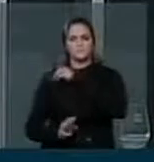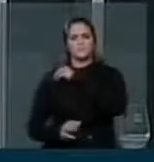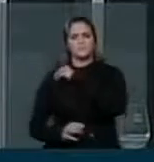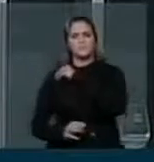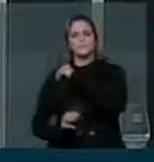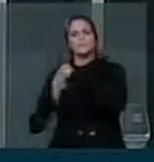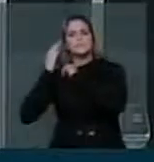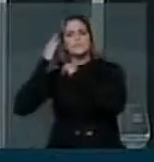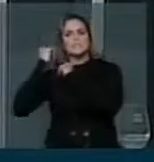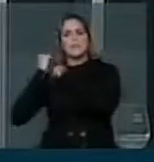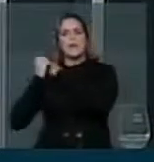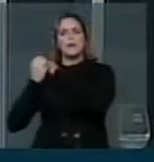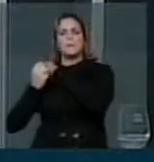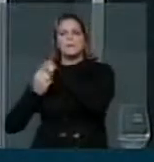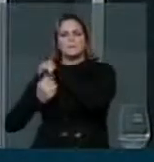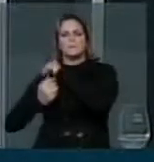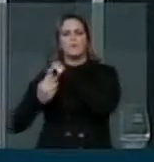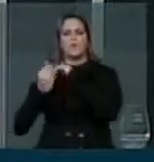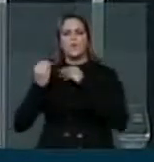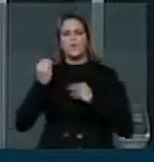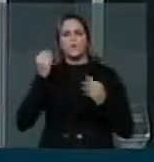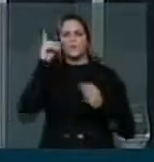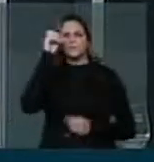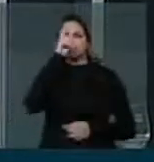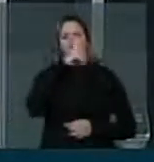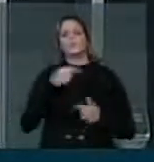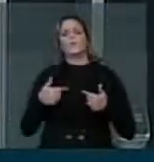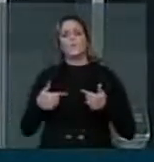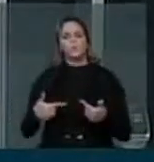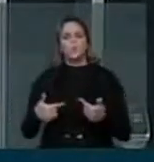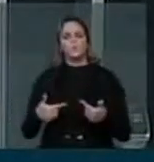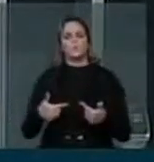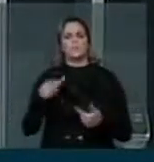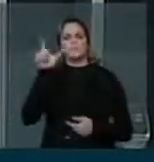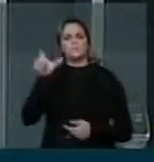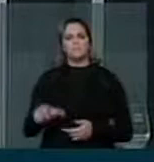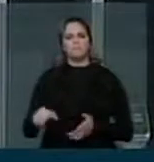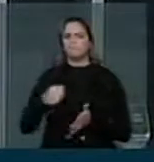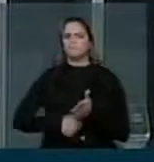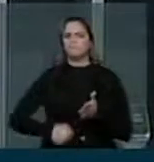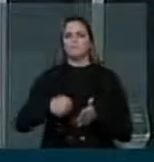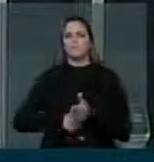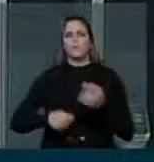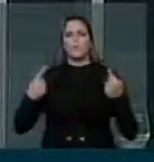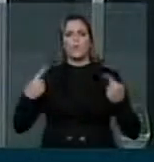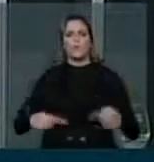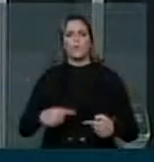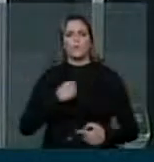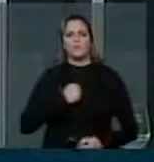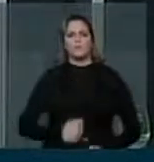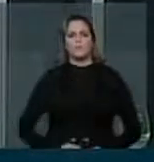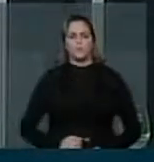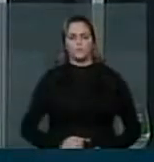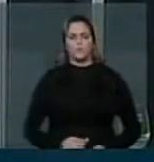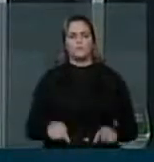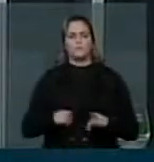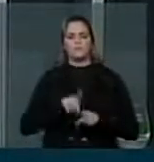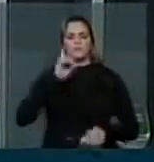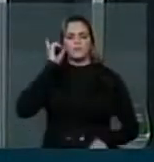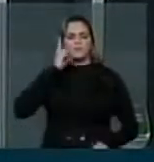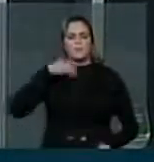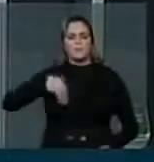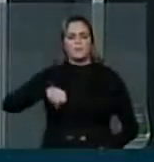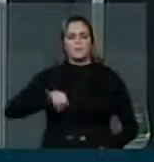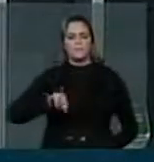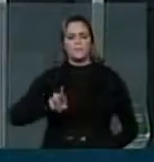ela sabe quanto tem custado a sua luta no seu posicionamento contra o aborto. Da mesma forma, a deputada estadual